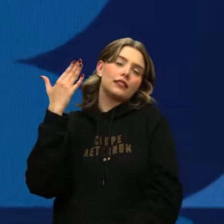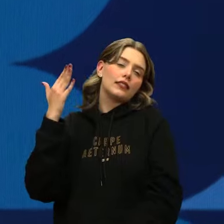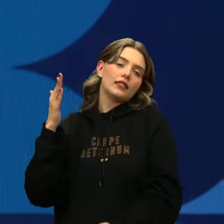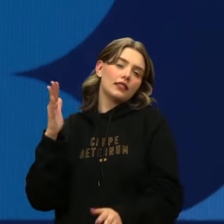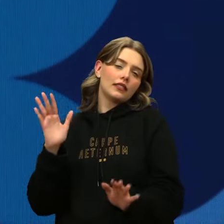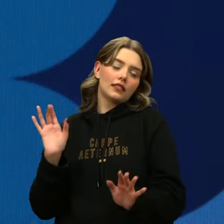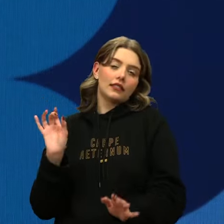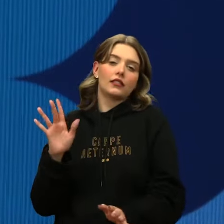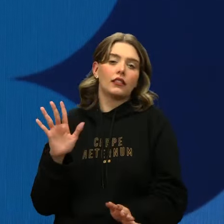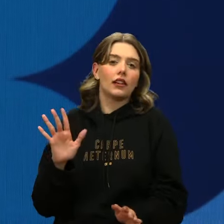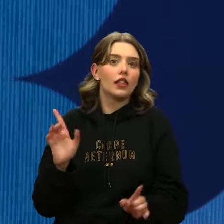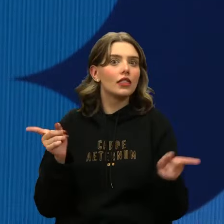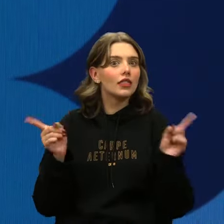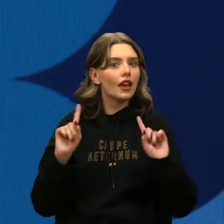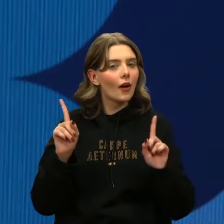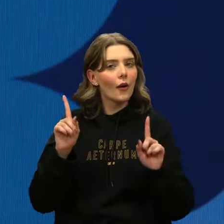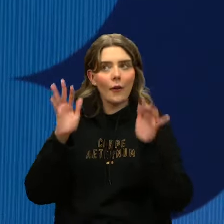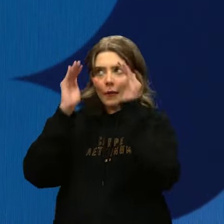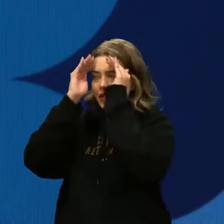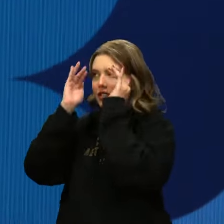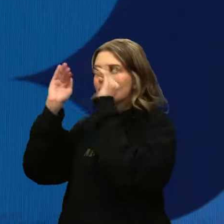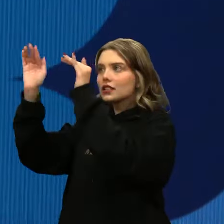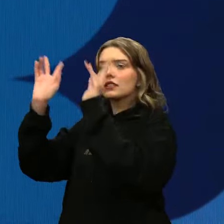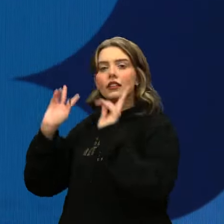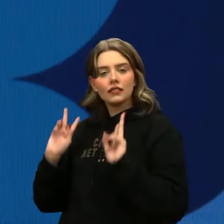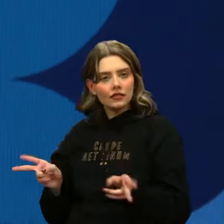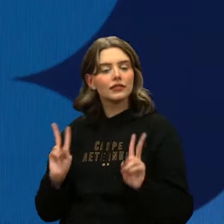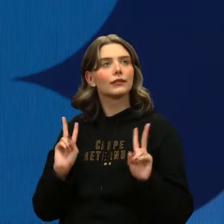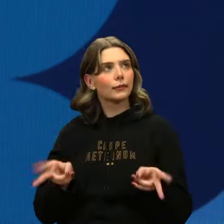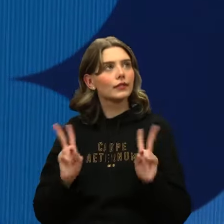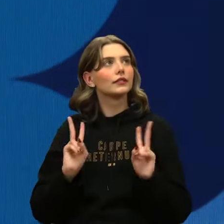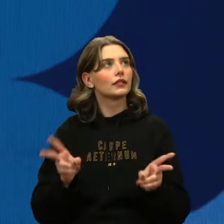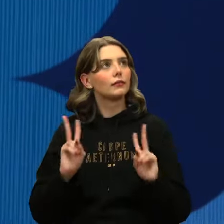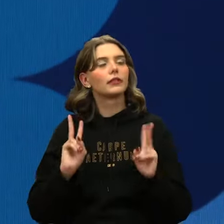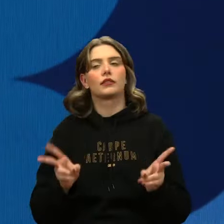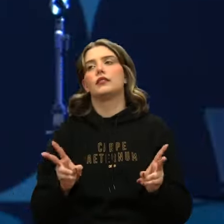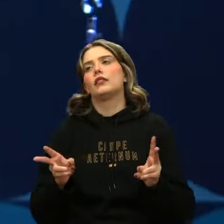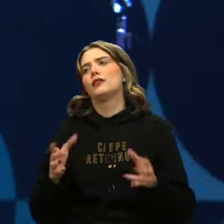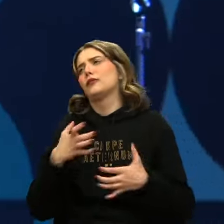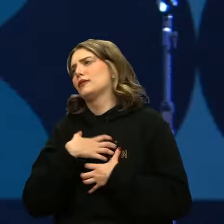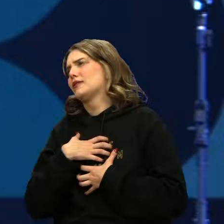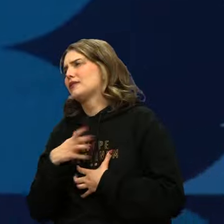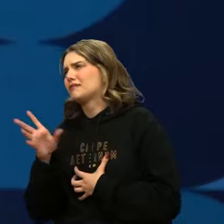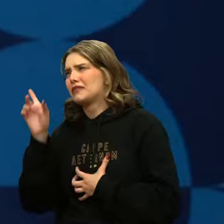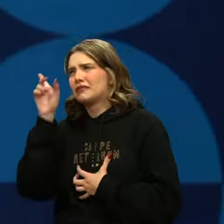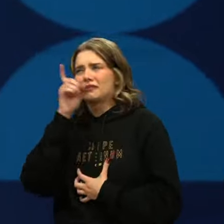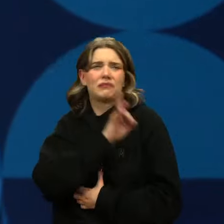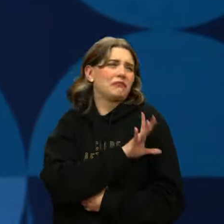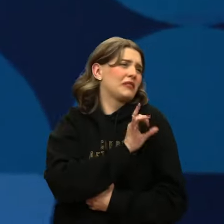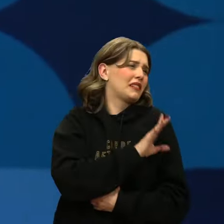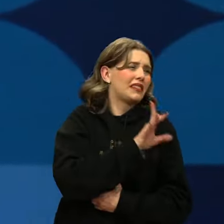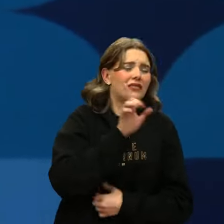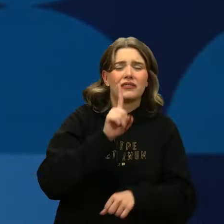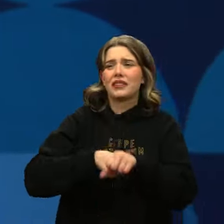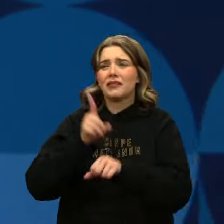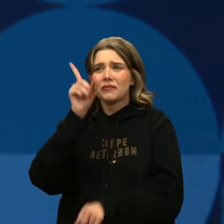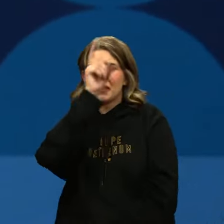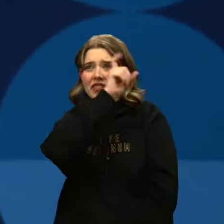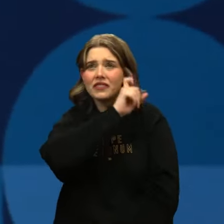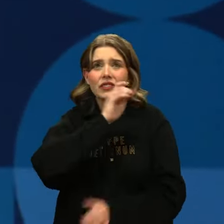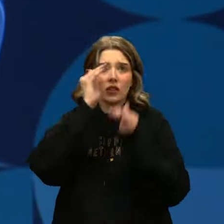ser perseverante. Apesar do tremor, apesar das circunstâncias, apesar das provações, a obediência é algo constante.